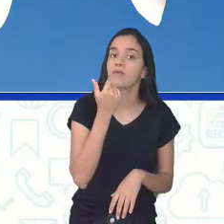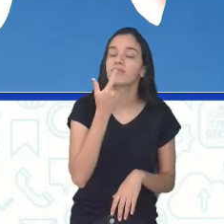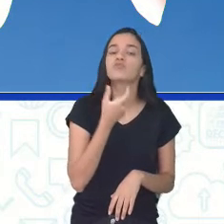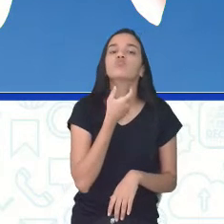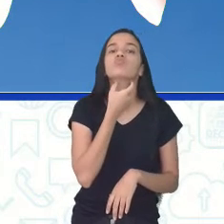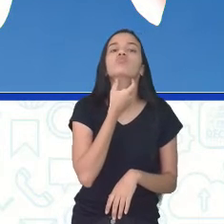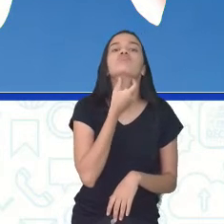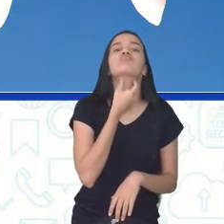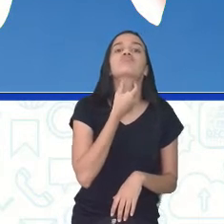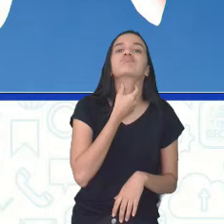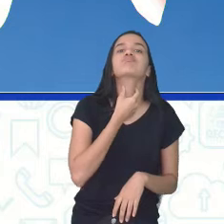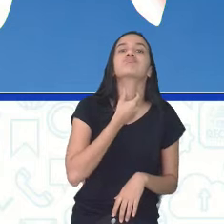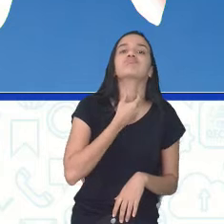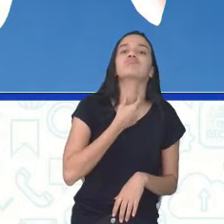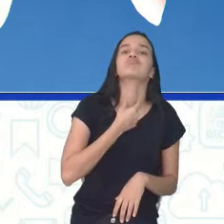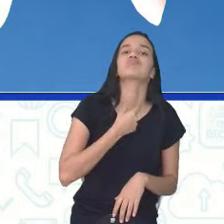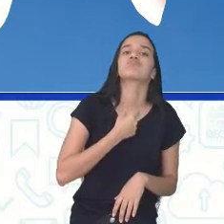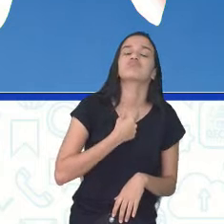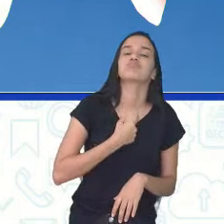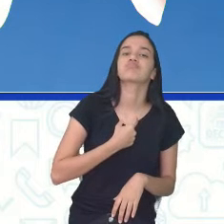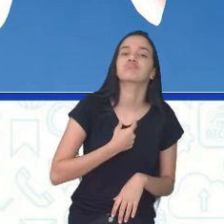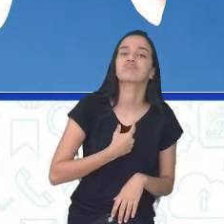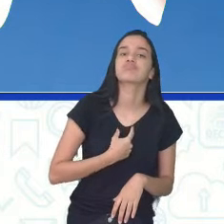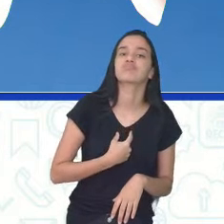tubo, que lá no sistema